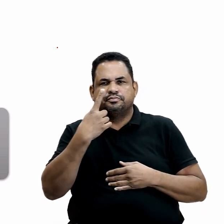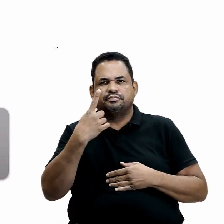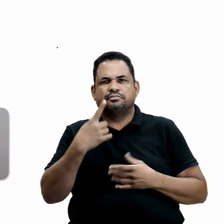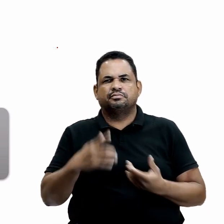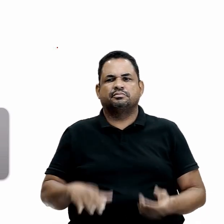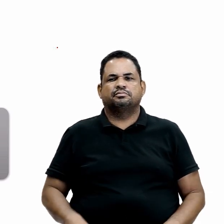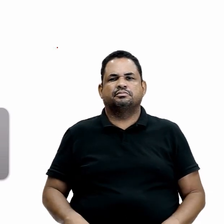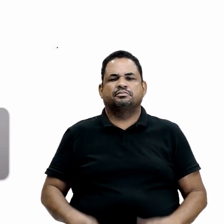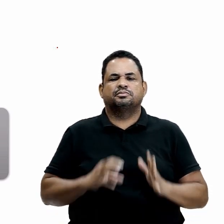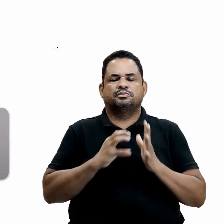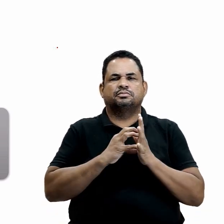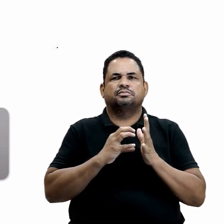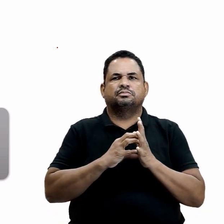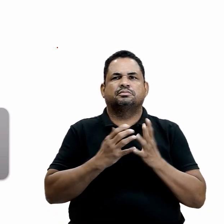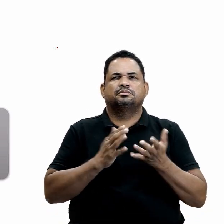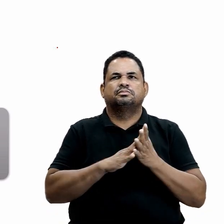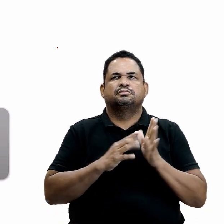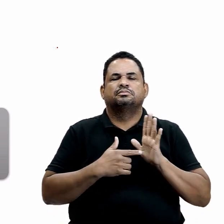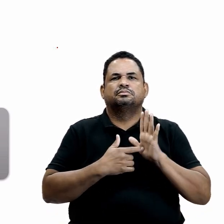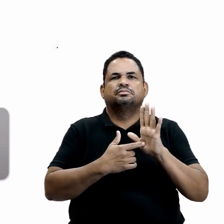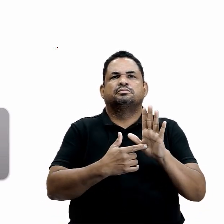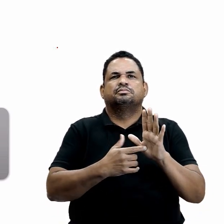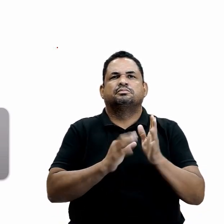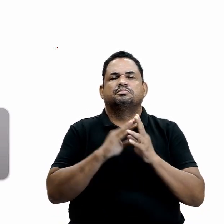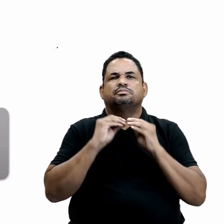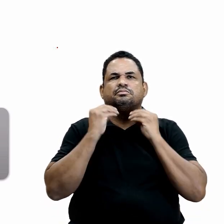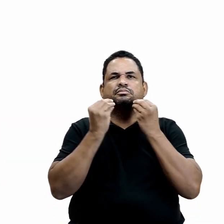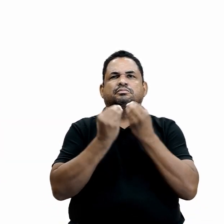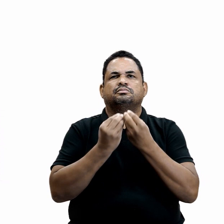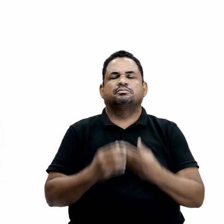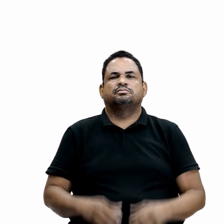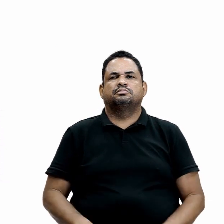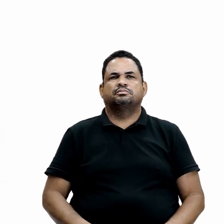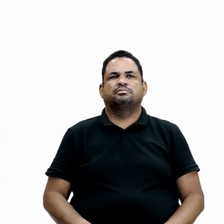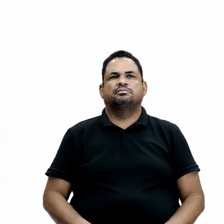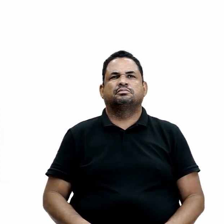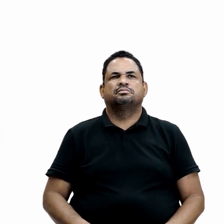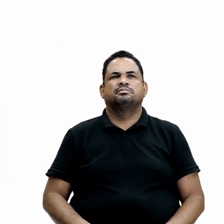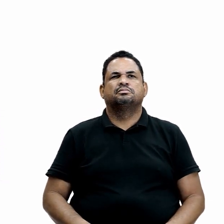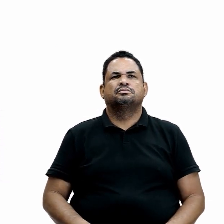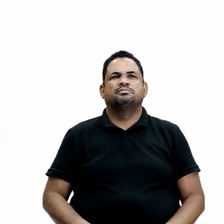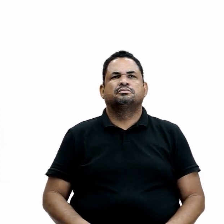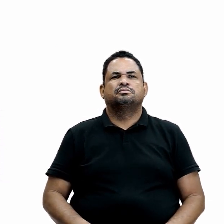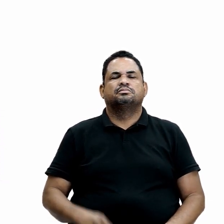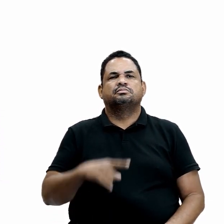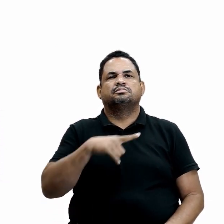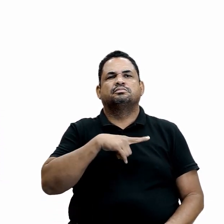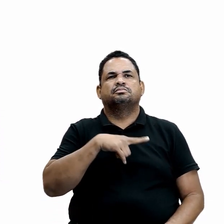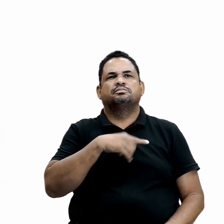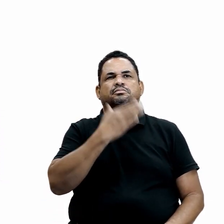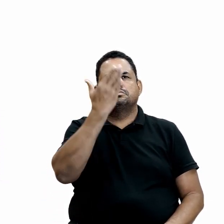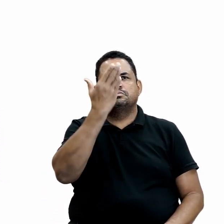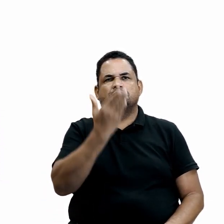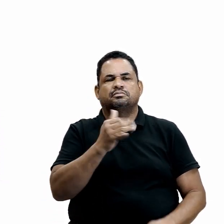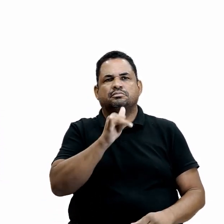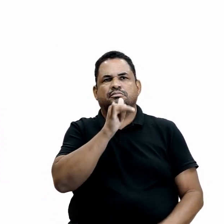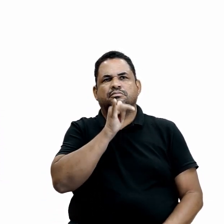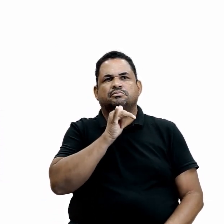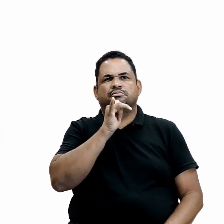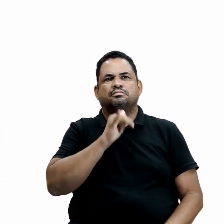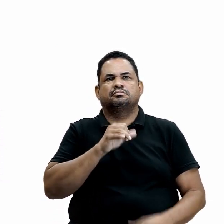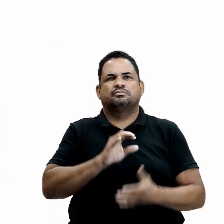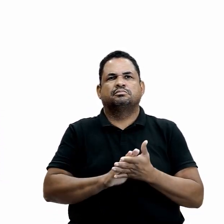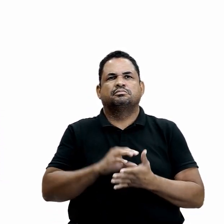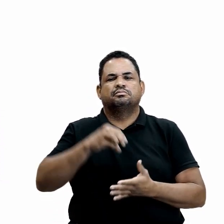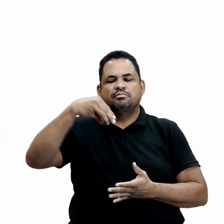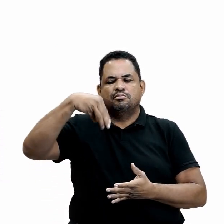são símbolos que representam aquelas substâncias. E aqui nós temos um exemplo de